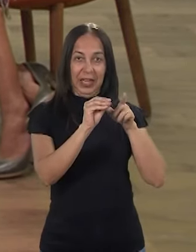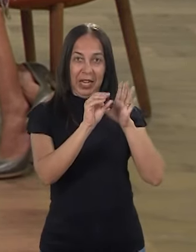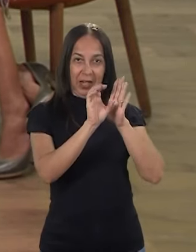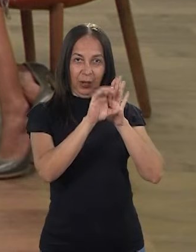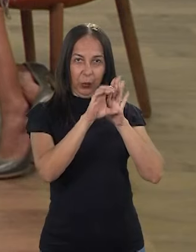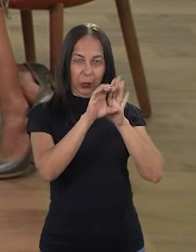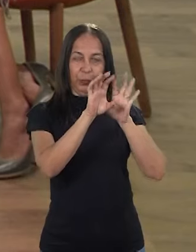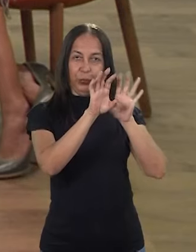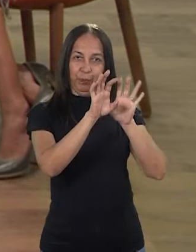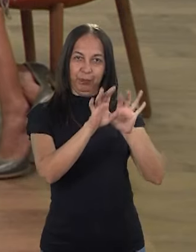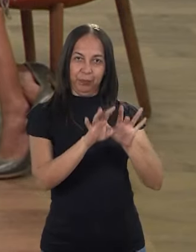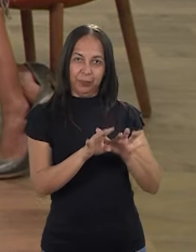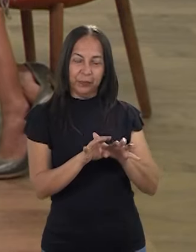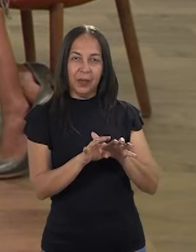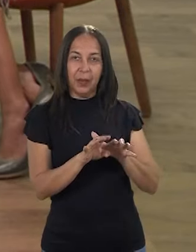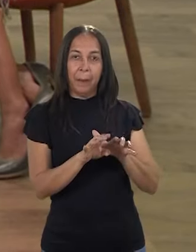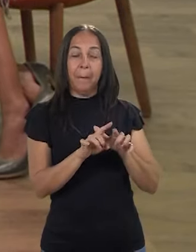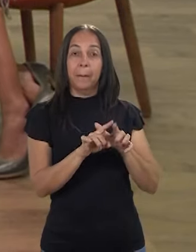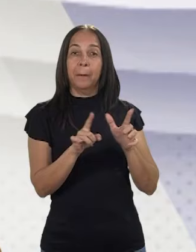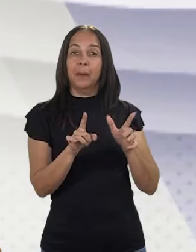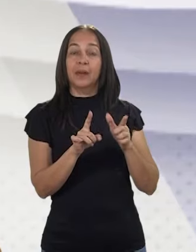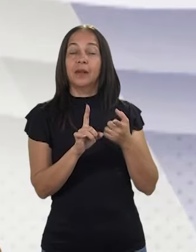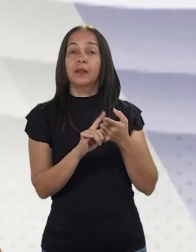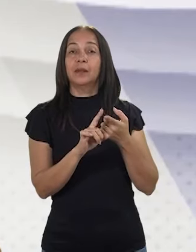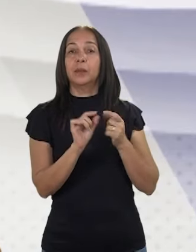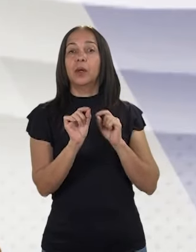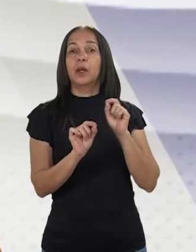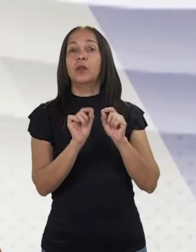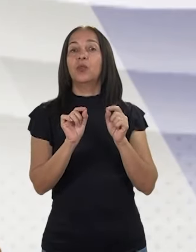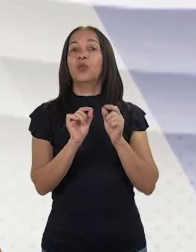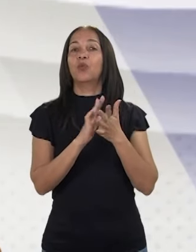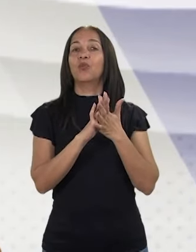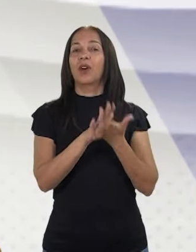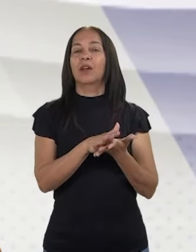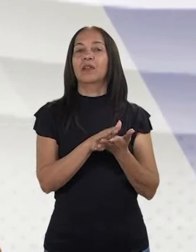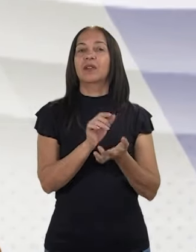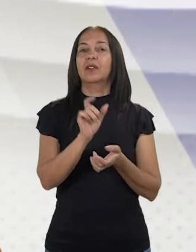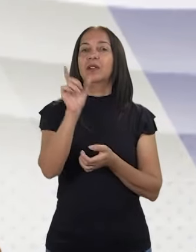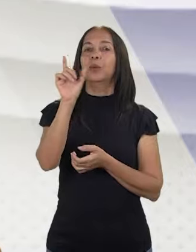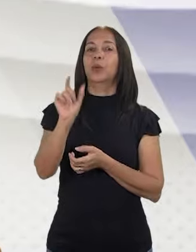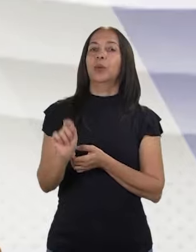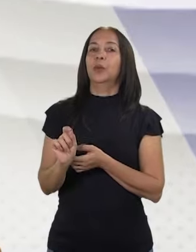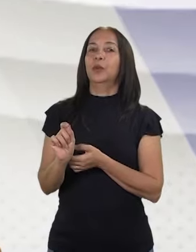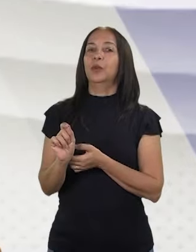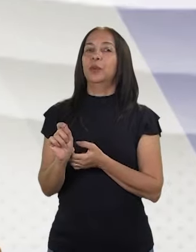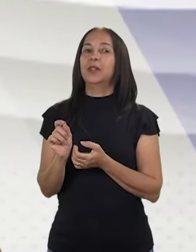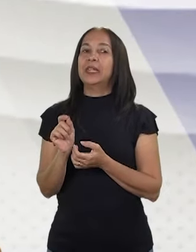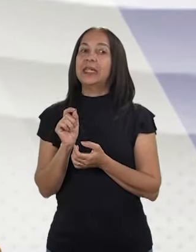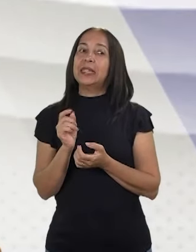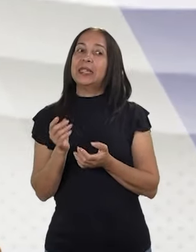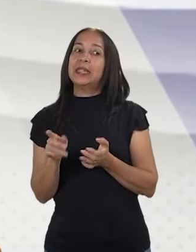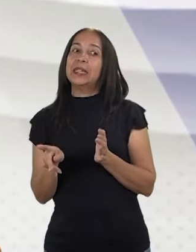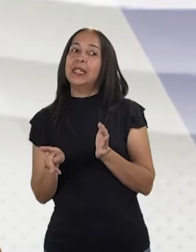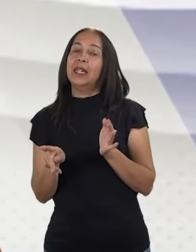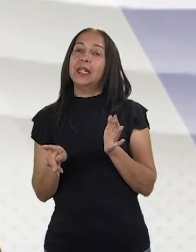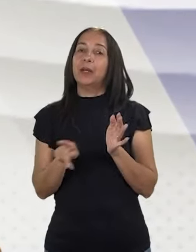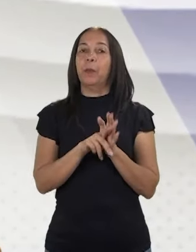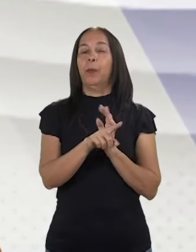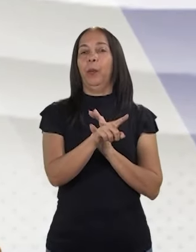codagem né da do do ato de codar de codificar mas também o o racismo algoritmo que tá lá encruado